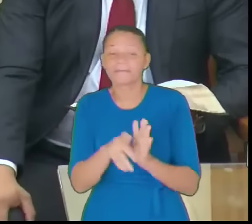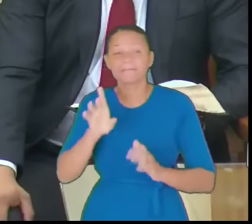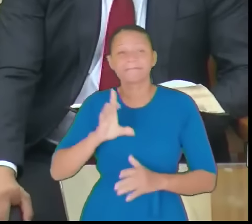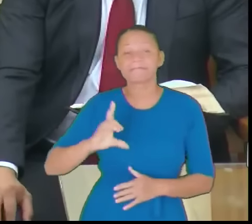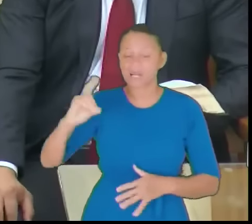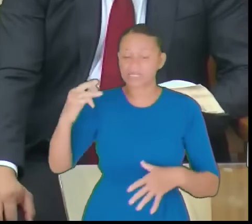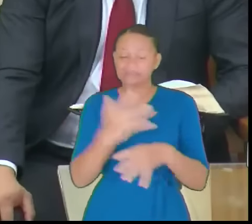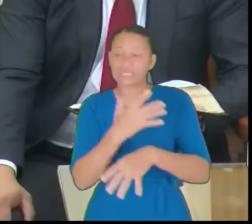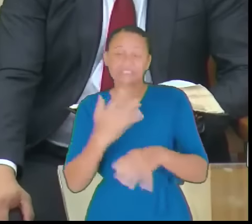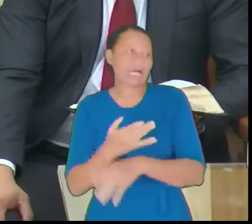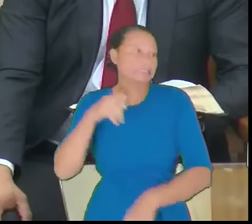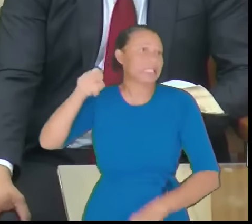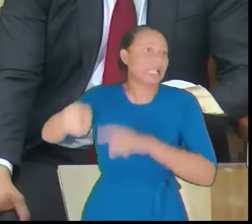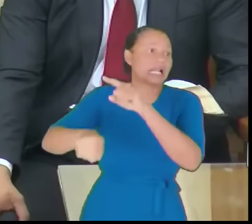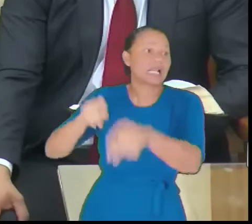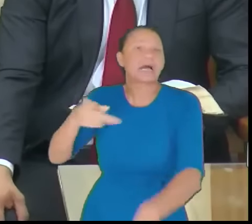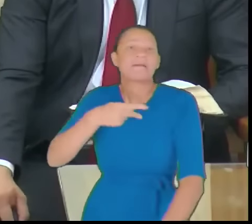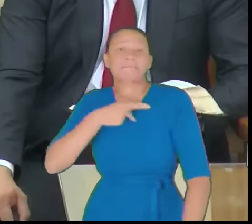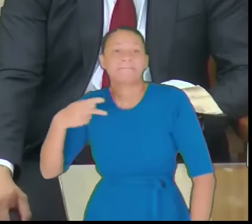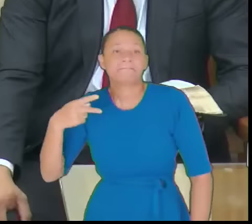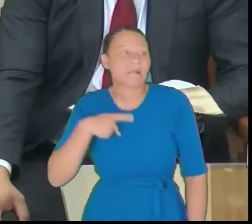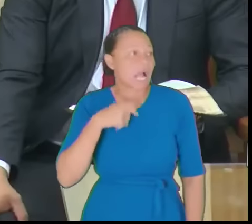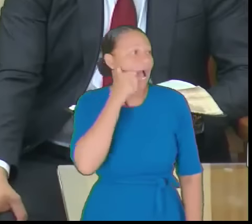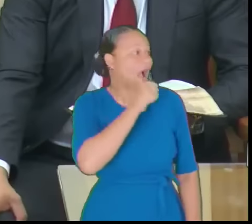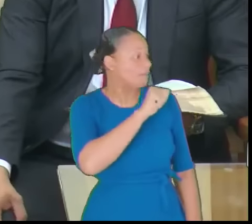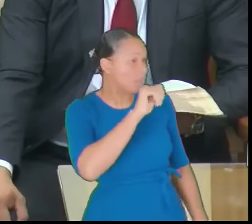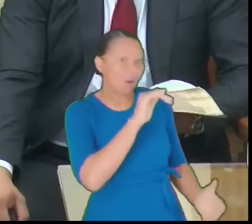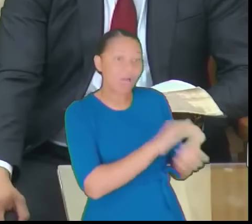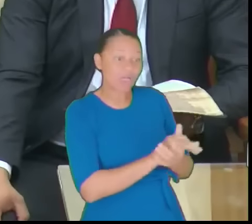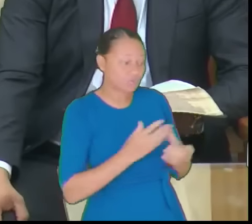irmão, um pastor carregou a mulher do diácono.